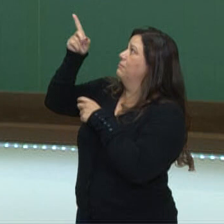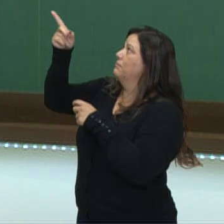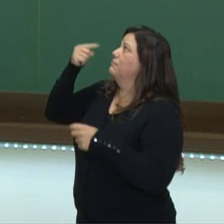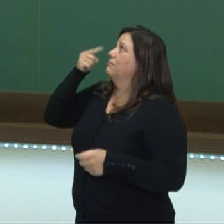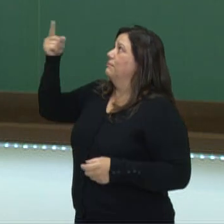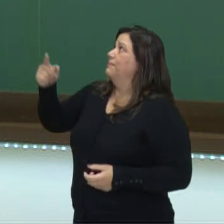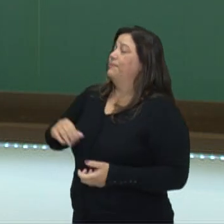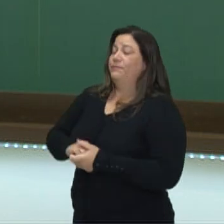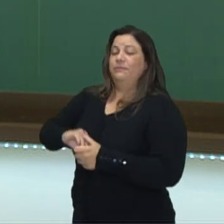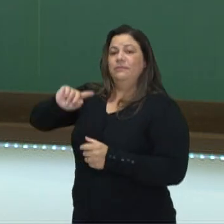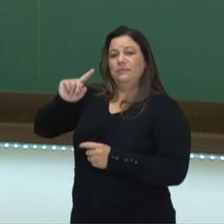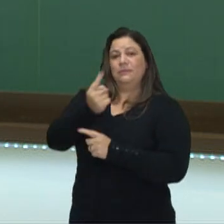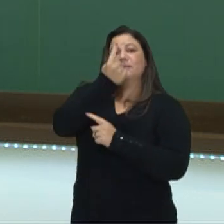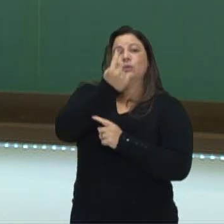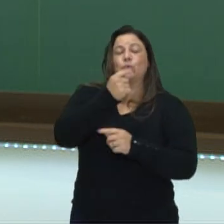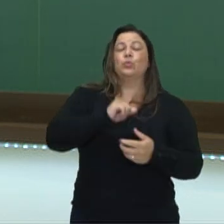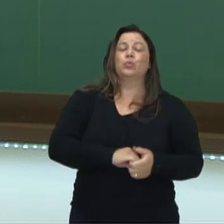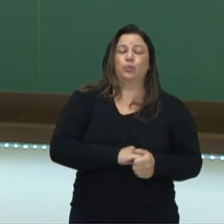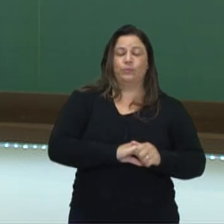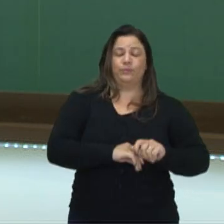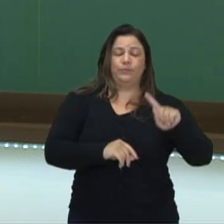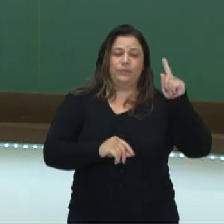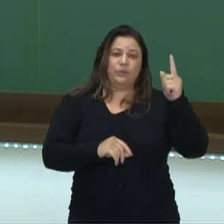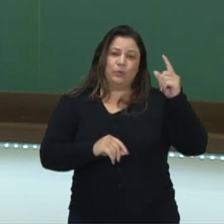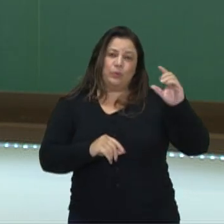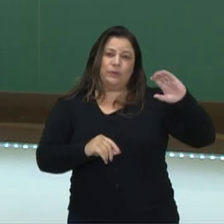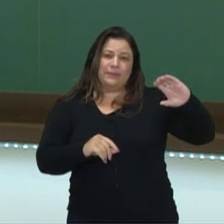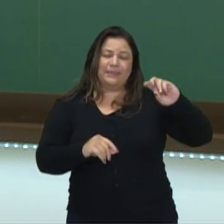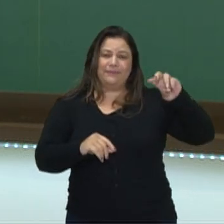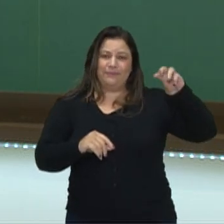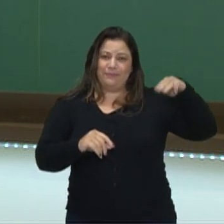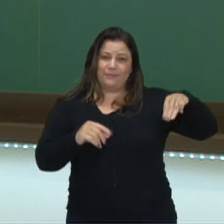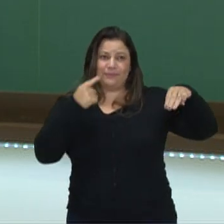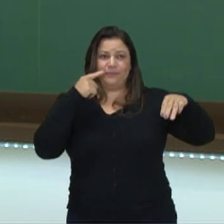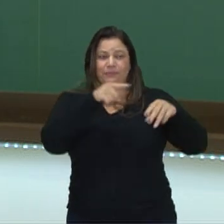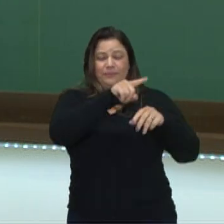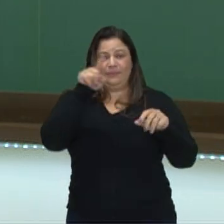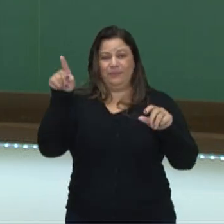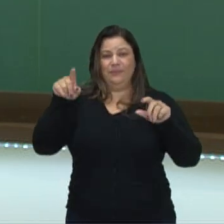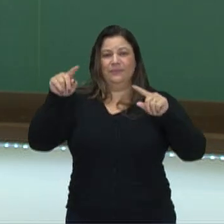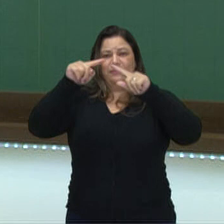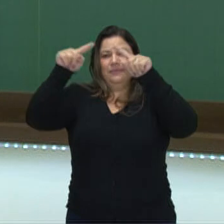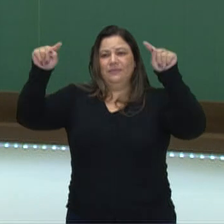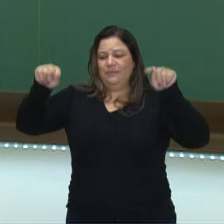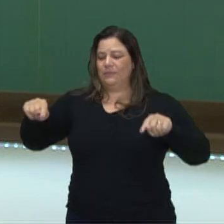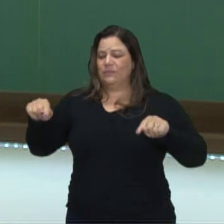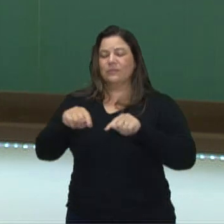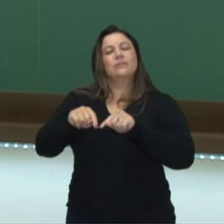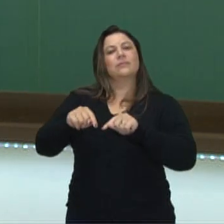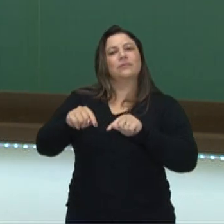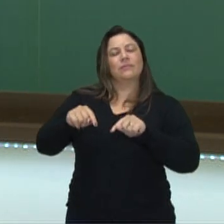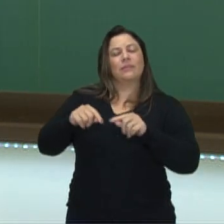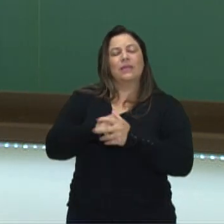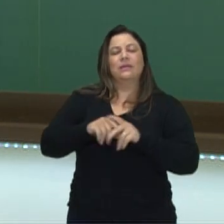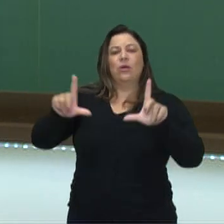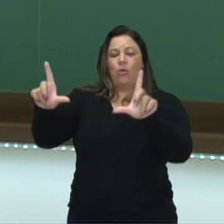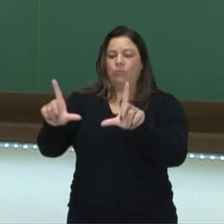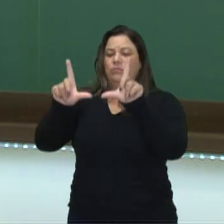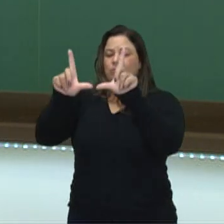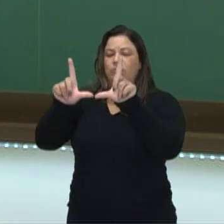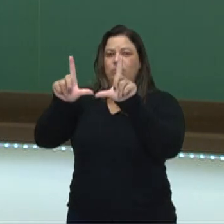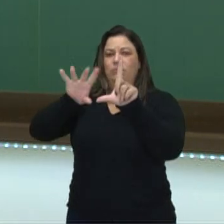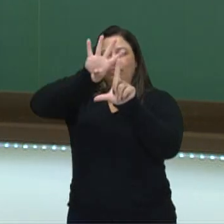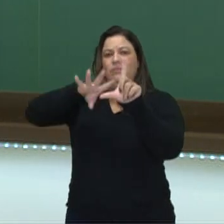Tem um quadrado de 1 centímetro por 1 centímetro. E se eu organizar 4 fileiras com 4 quadradinhos, eu consigo fazer um quadradão